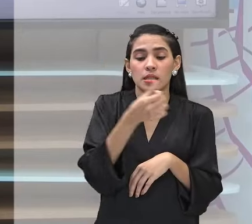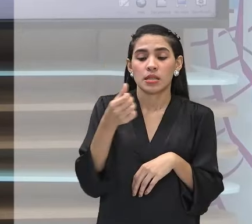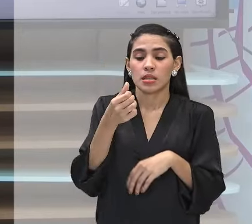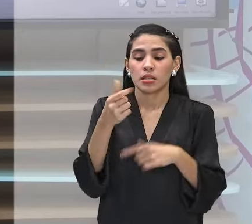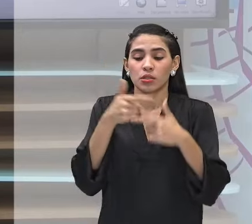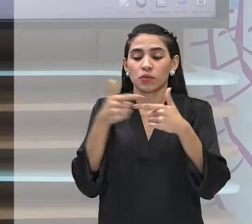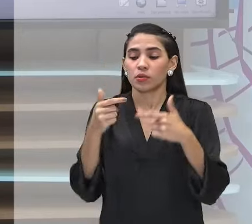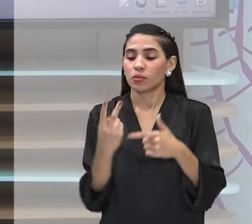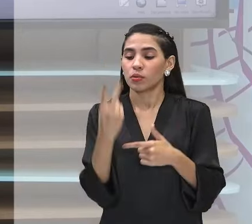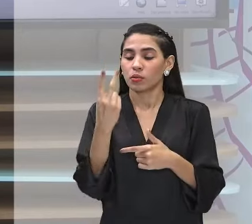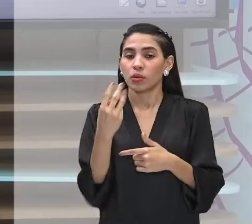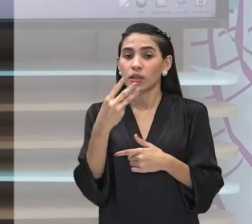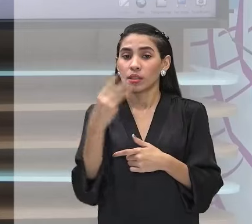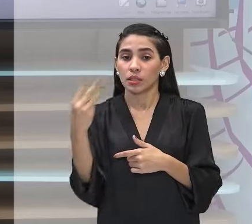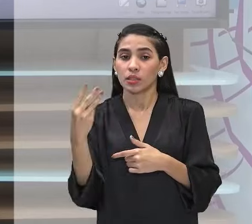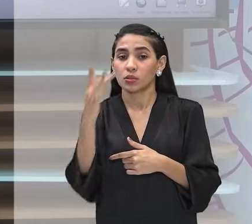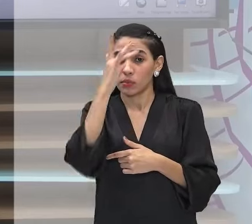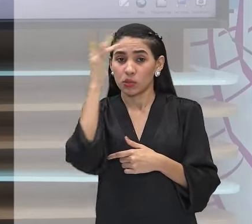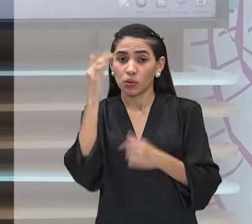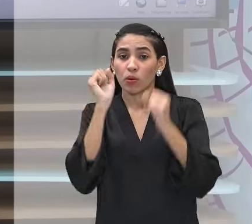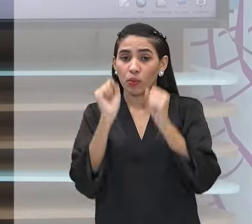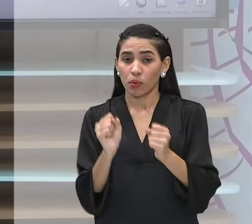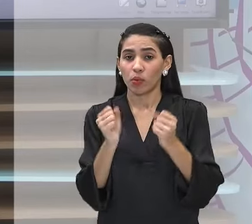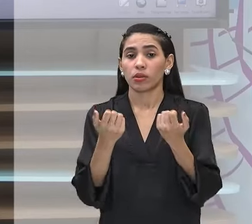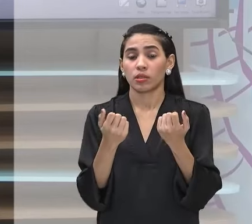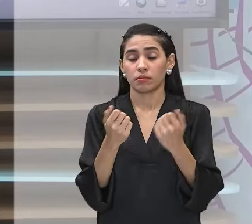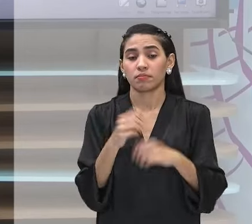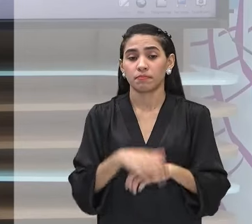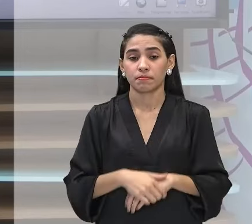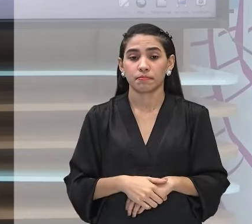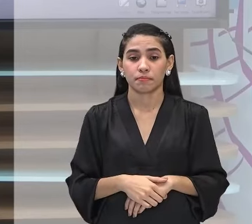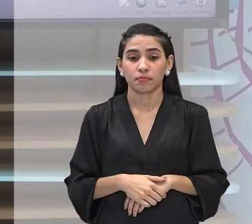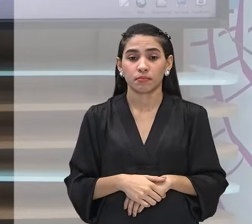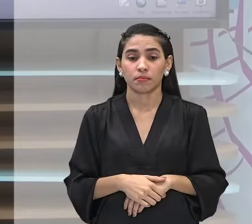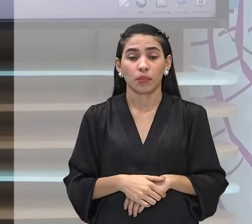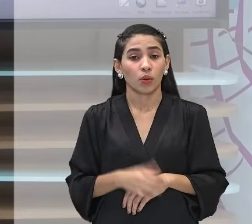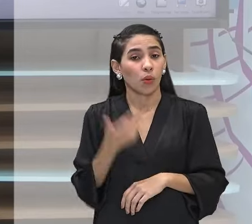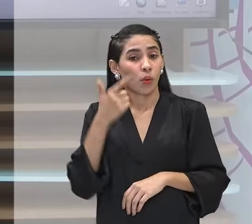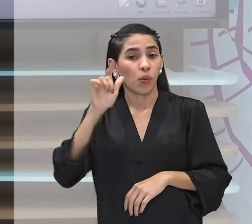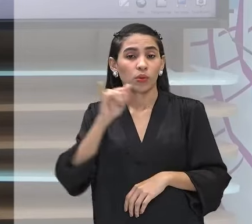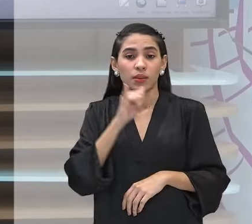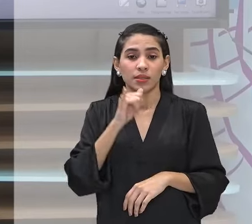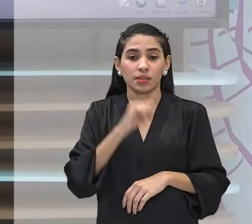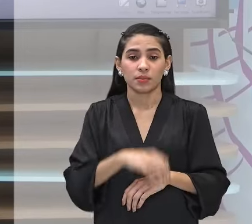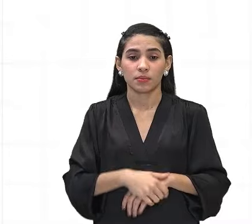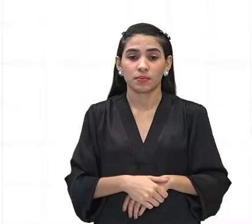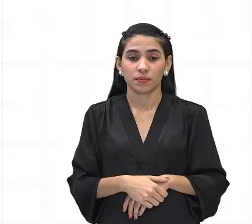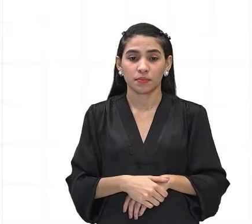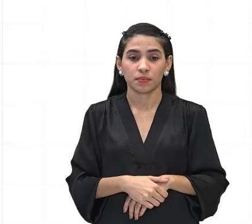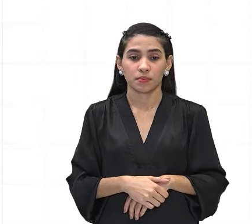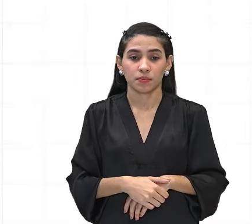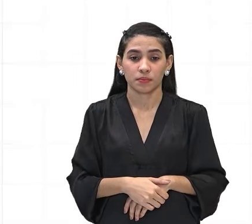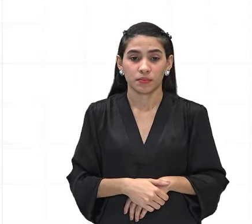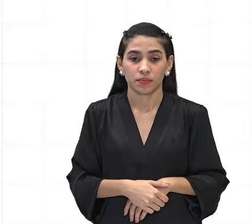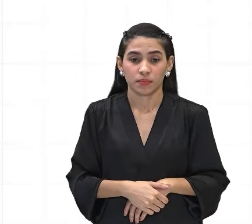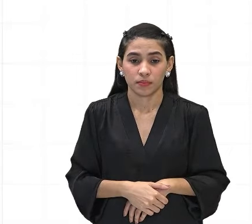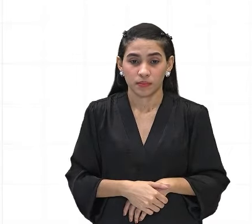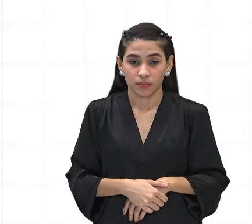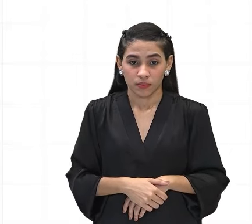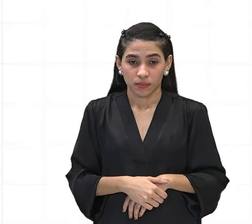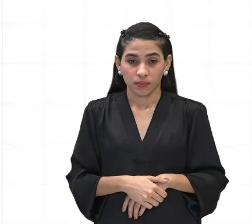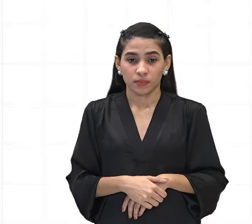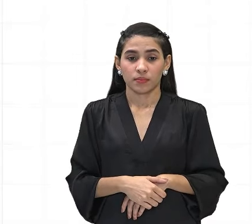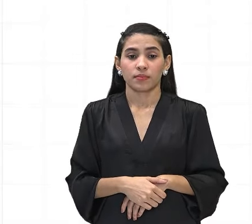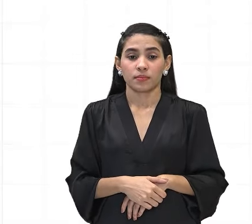2 33 pessoas poderão ocupar beleza vamos para o próximo problema me